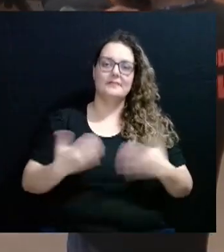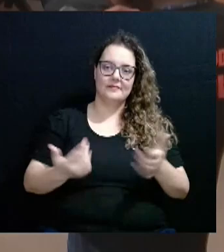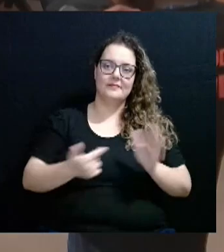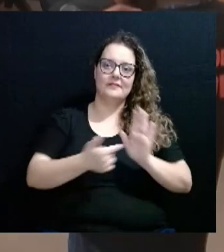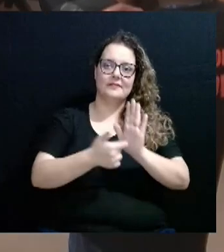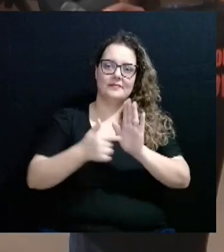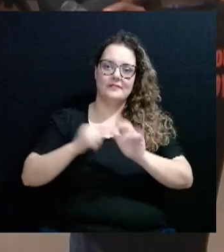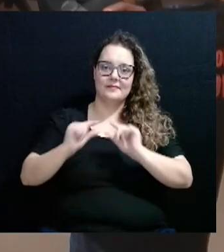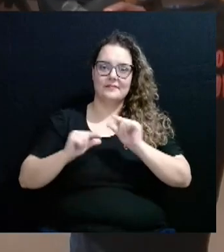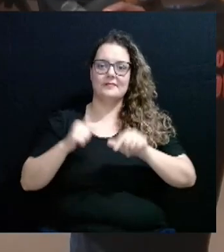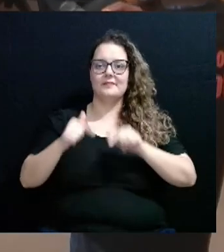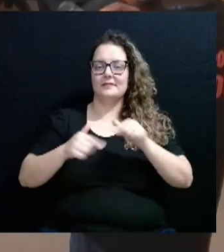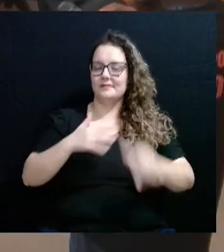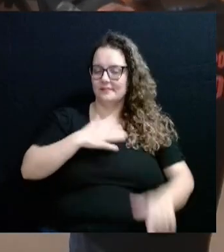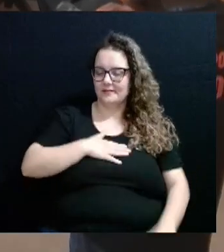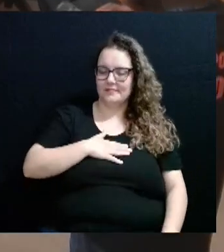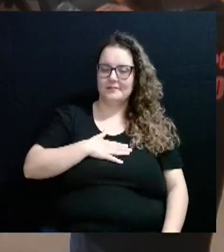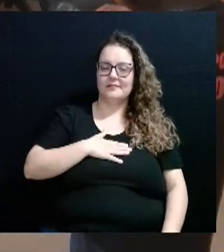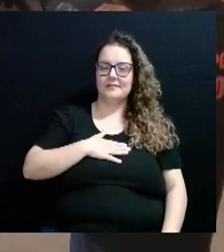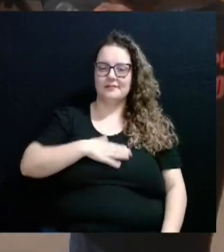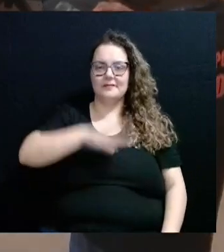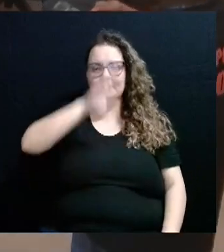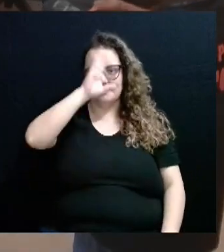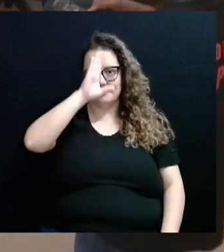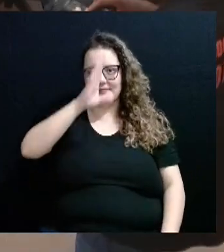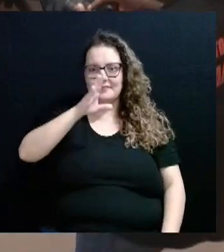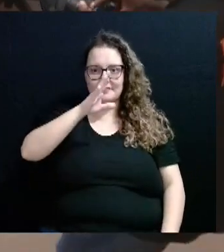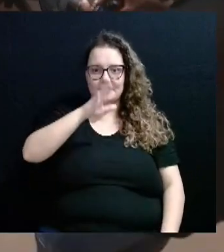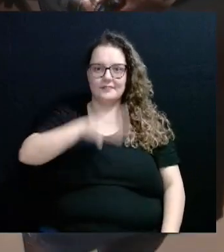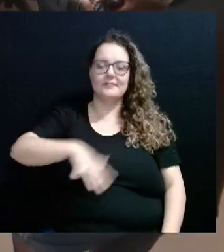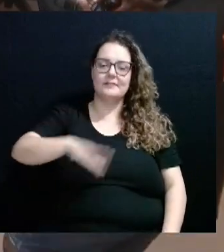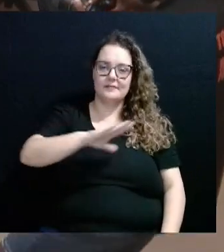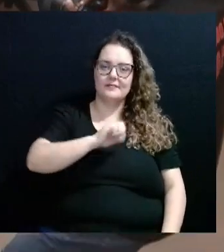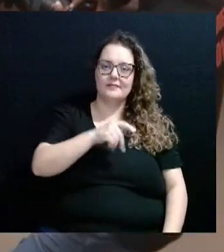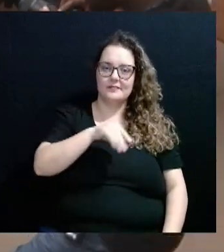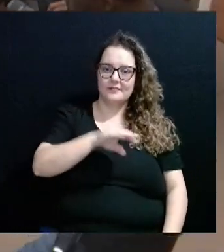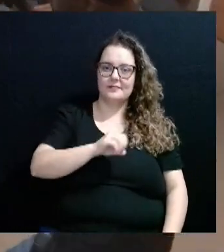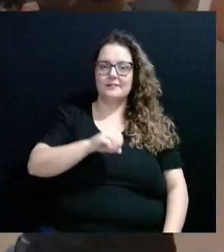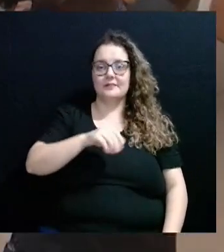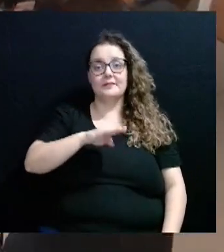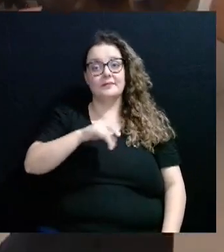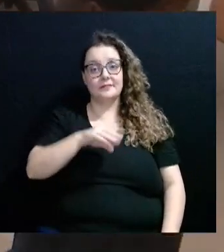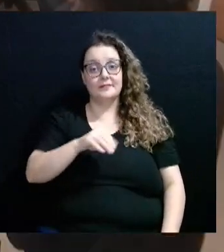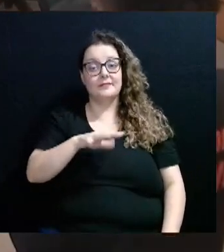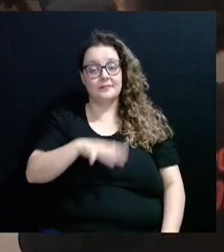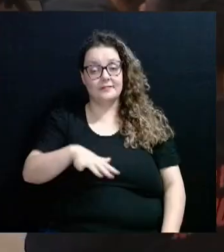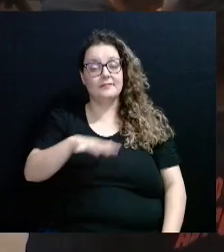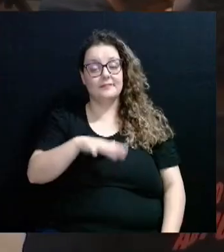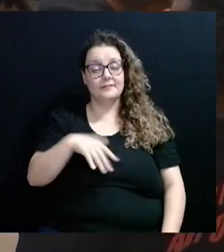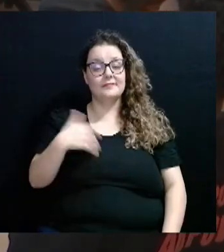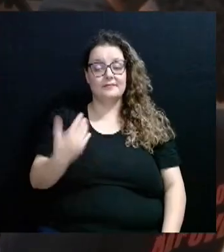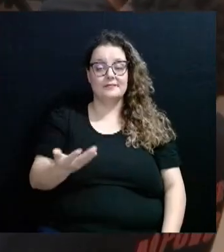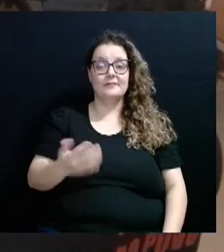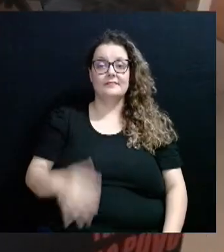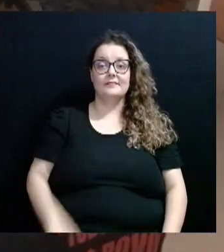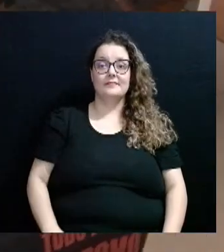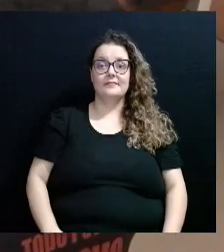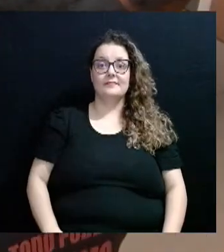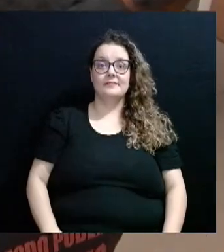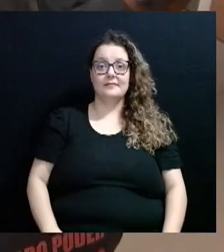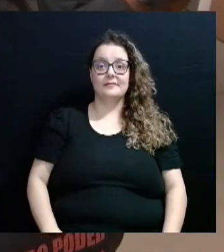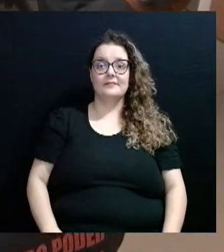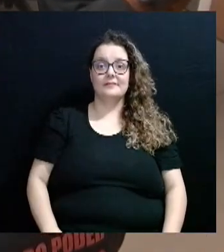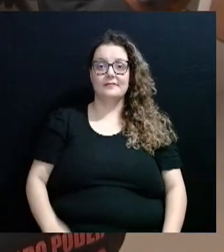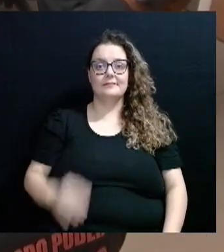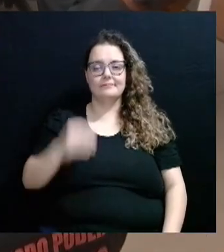trabalho, principalmente direcionar lá para o Campo Belo, que é uma região que ainda está fraca, assim, na questão da